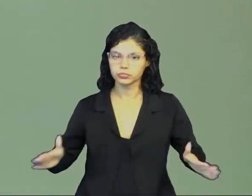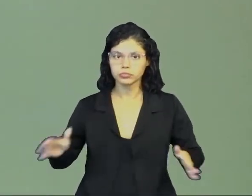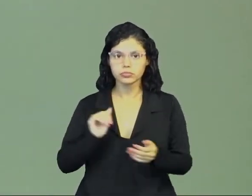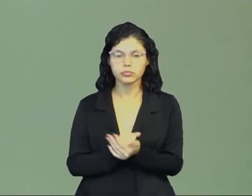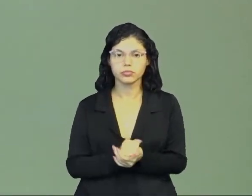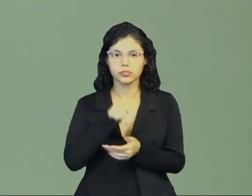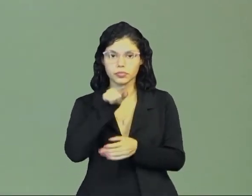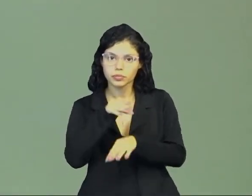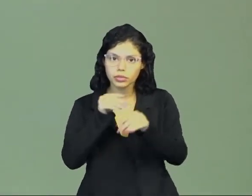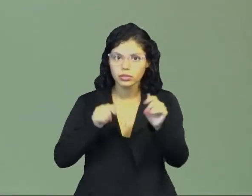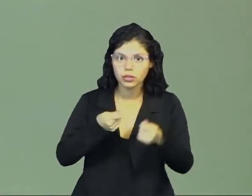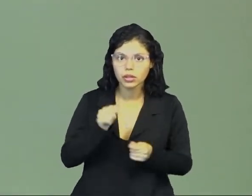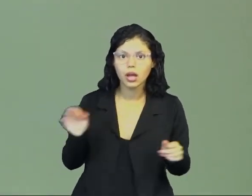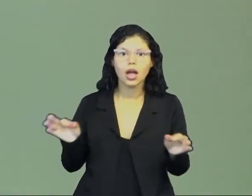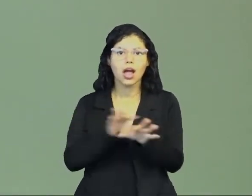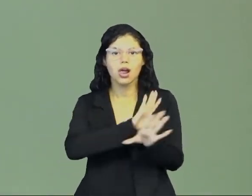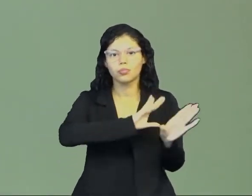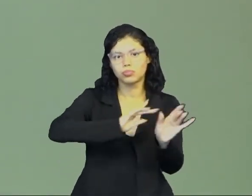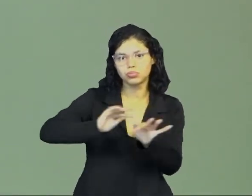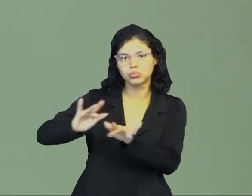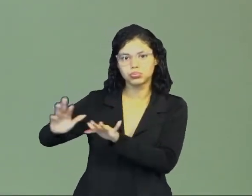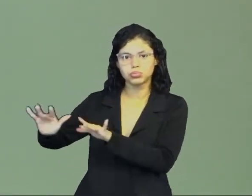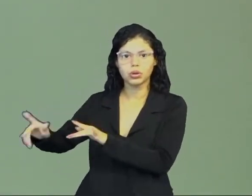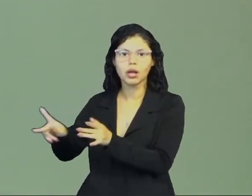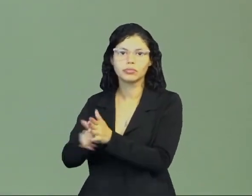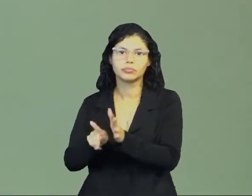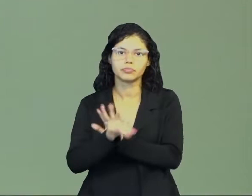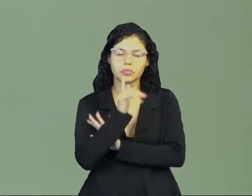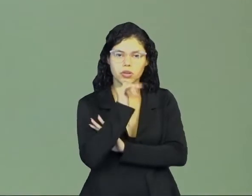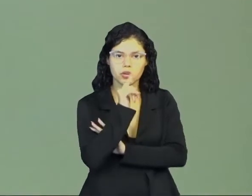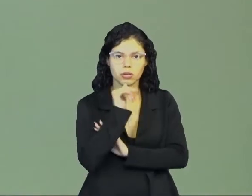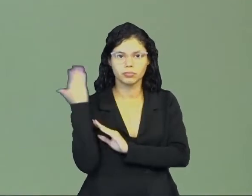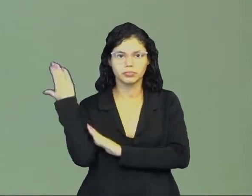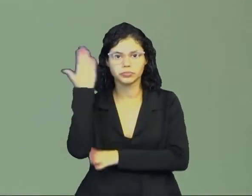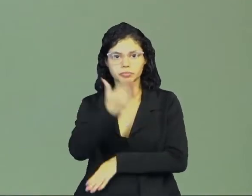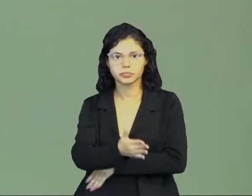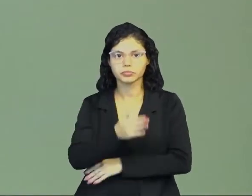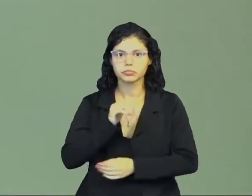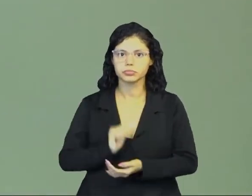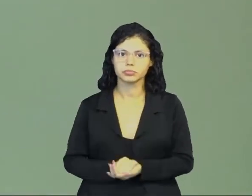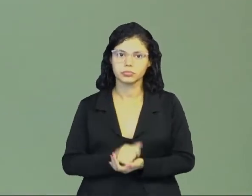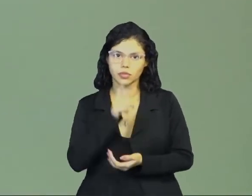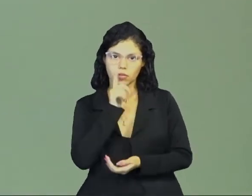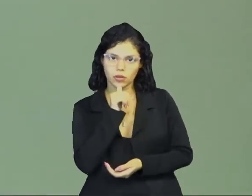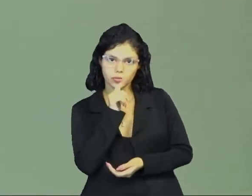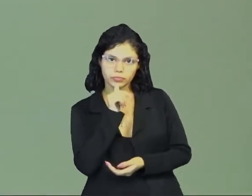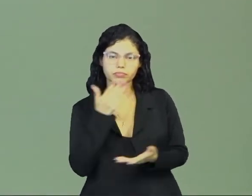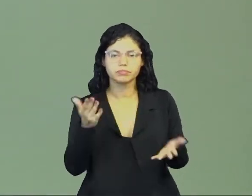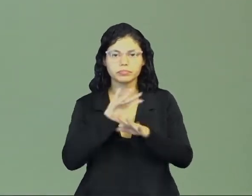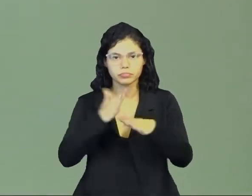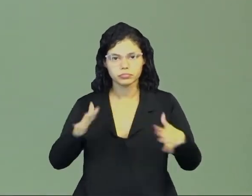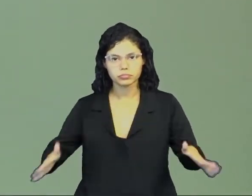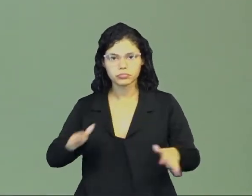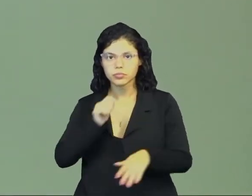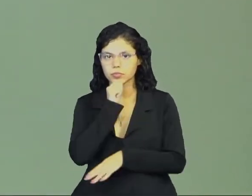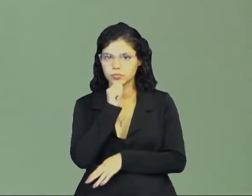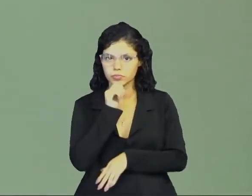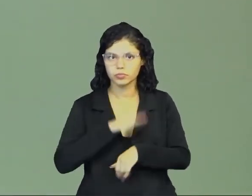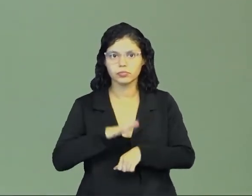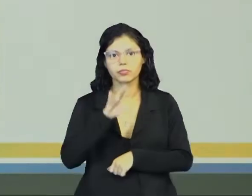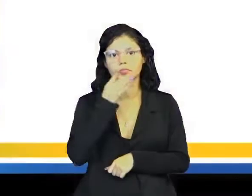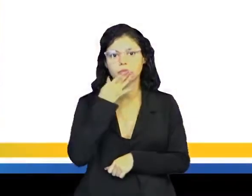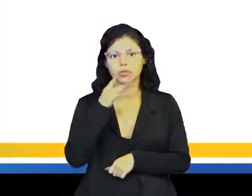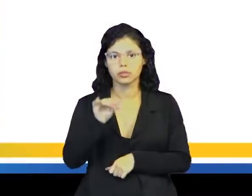Então, esses minerais acabam sendo arrastados pela água, que são levadas diretamente para a água do mar, deixando-os ainda mais